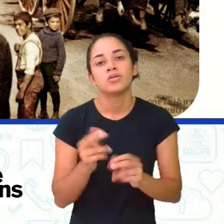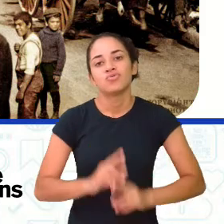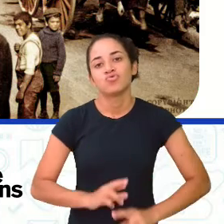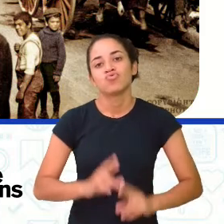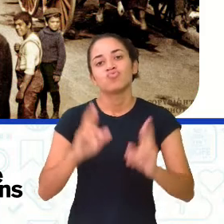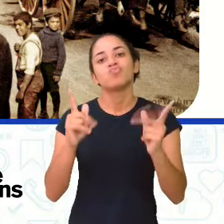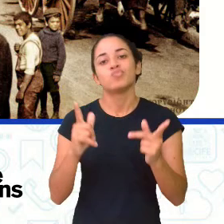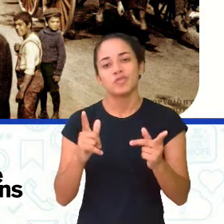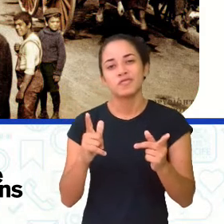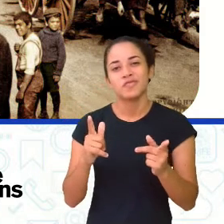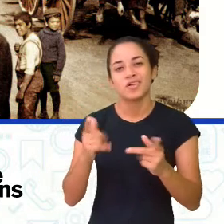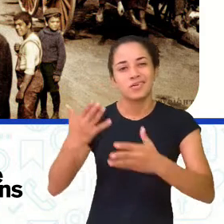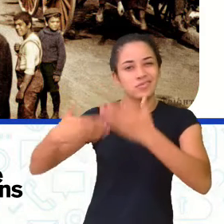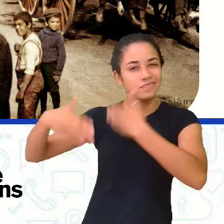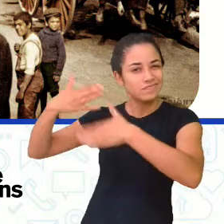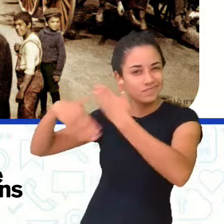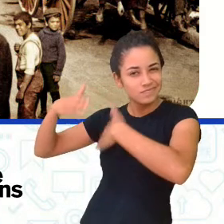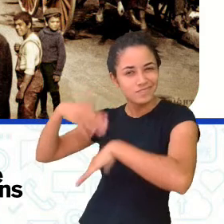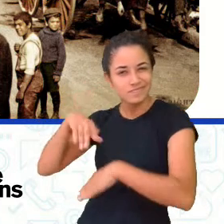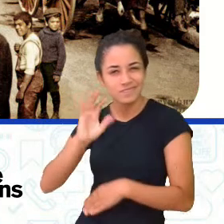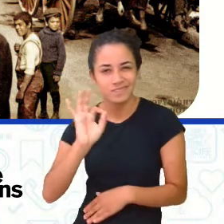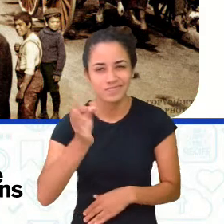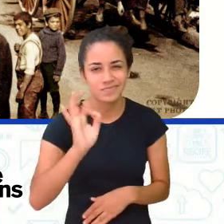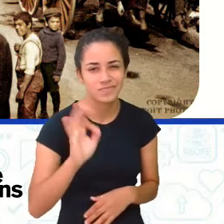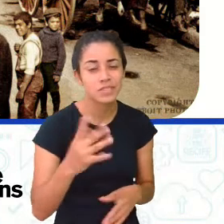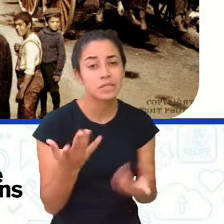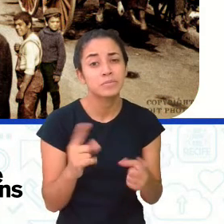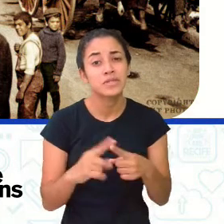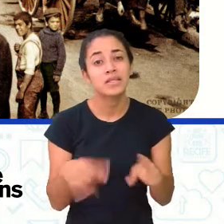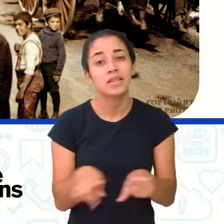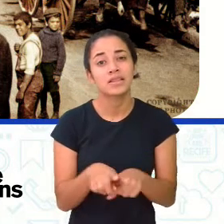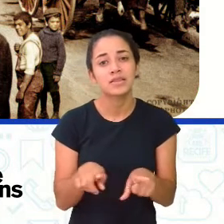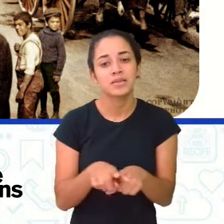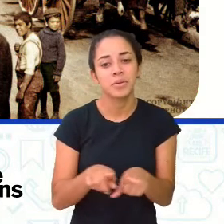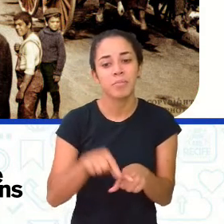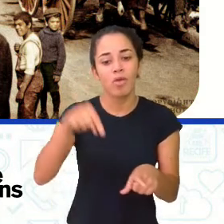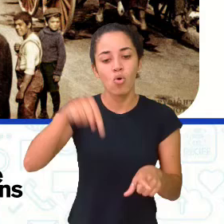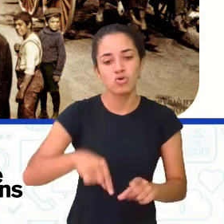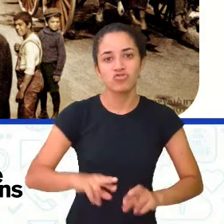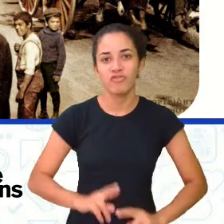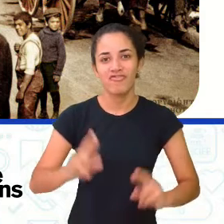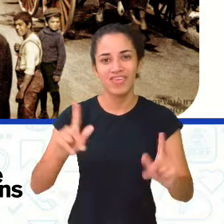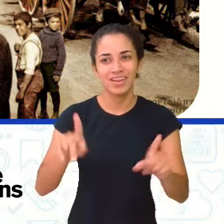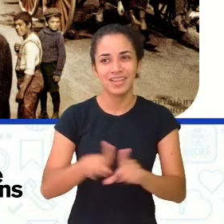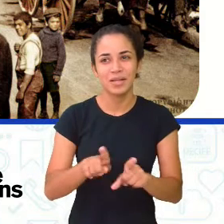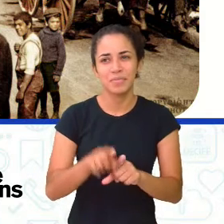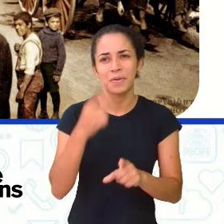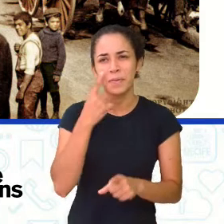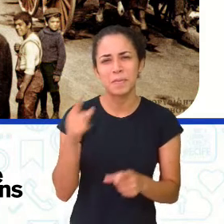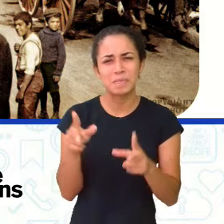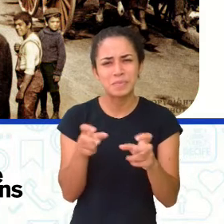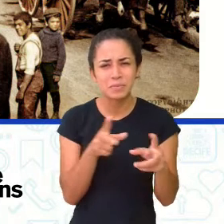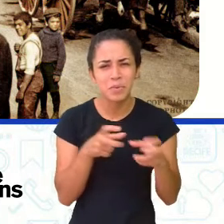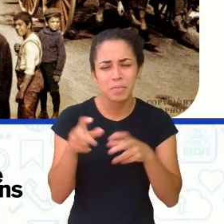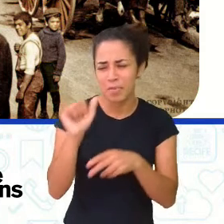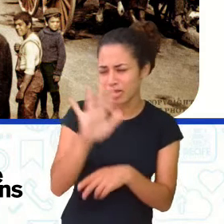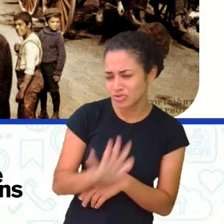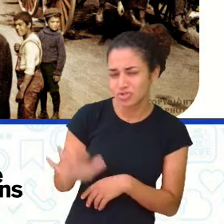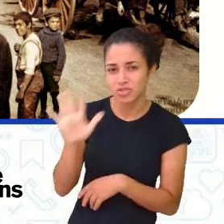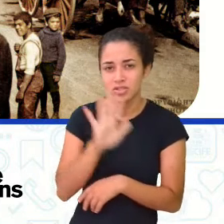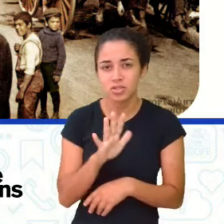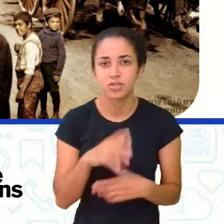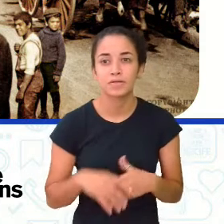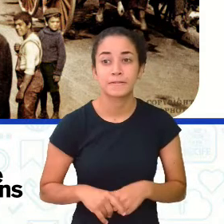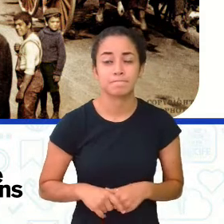diferente daquela sociedade primitiva, mas também já é um recorte diferente do nosso. Né? Você vê aí que tem uma arquitetura diferente, você vê que